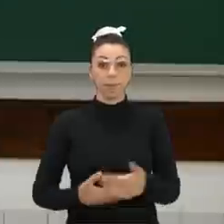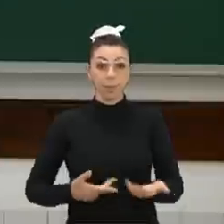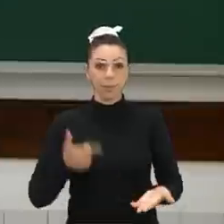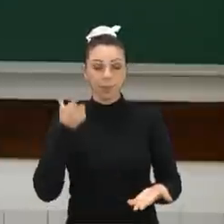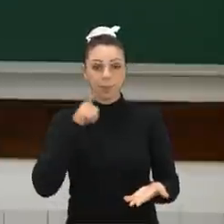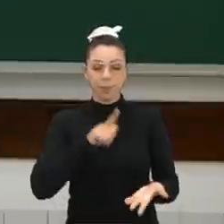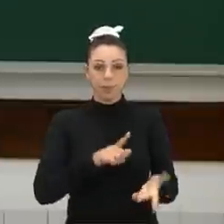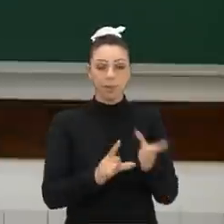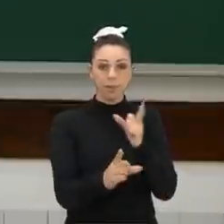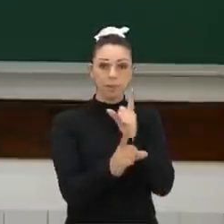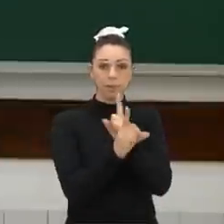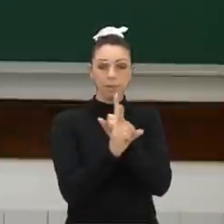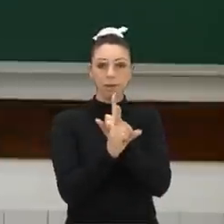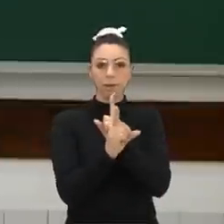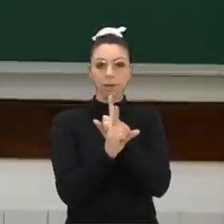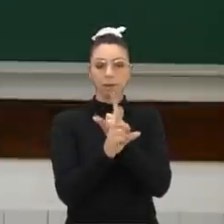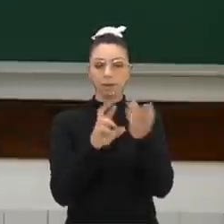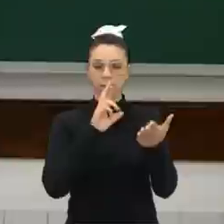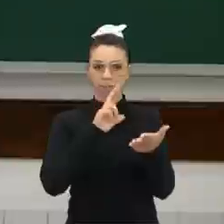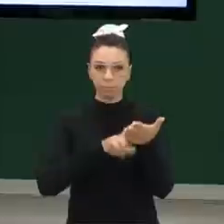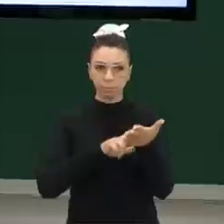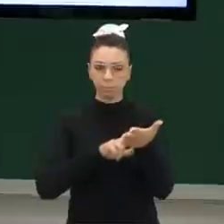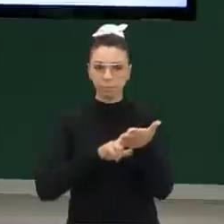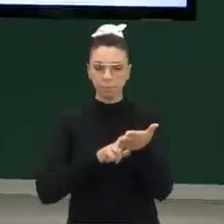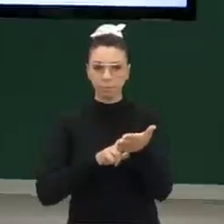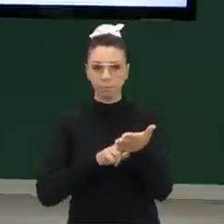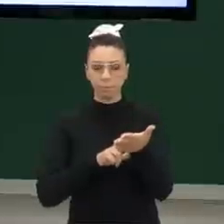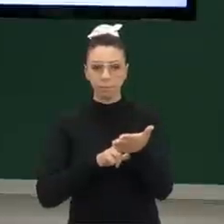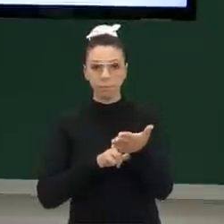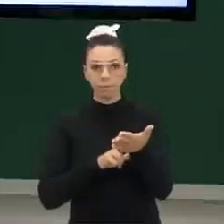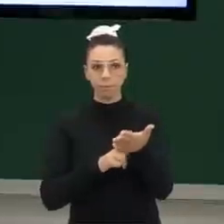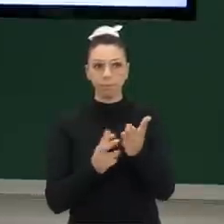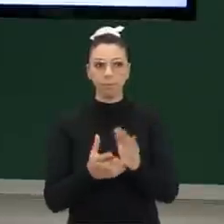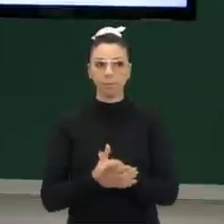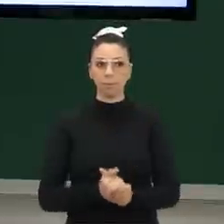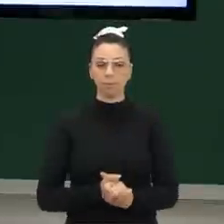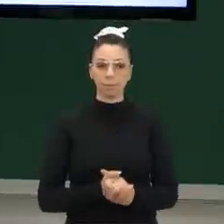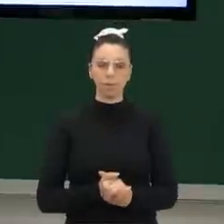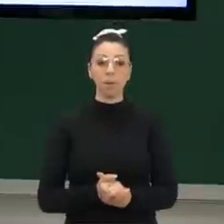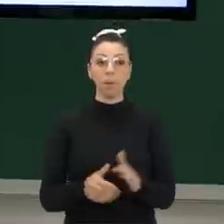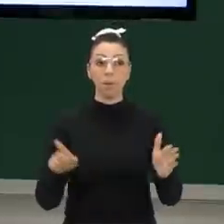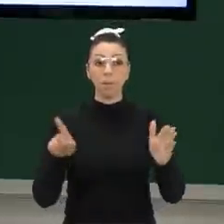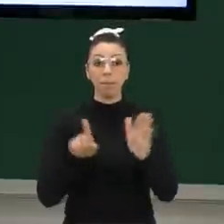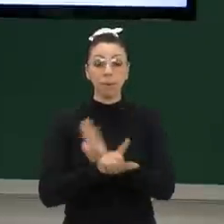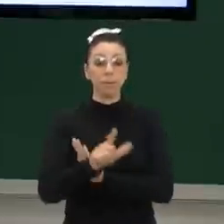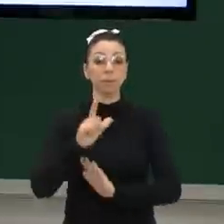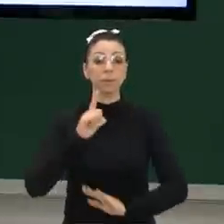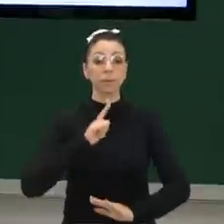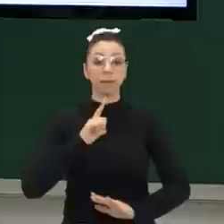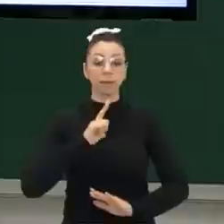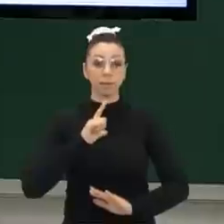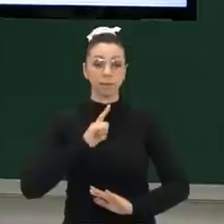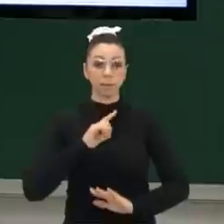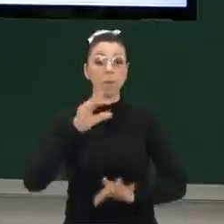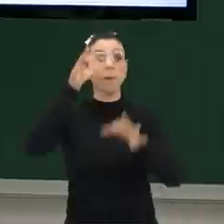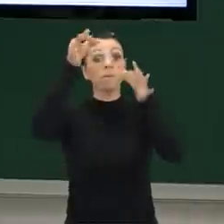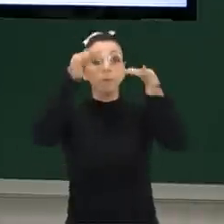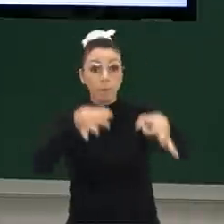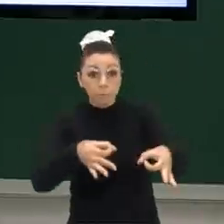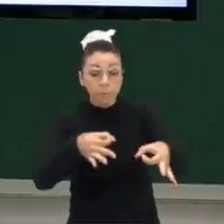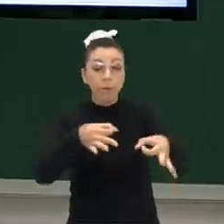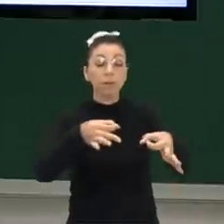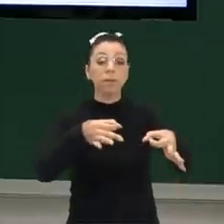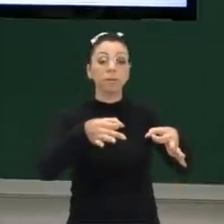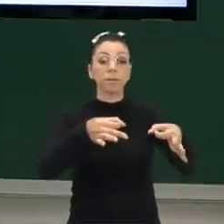Conseguiu encontrar as respostas agora? A teacher fez uma pegadinha aqui. Eu perguntei se tinha, eu afirmei que